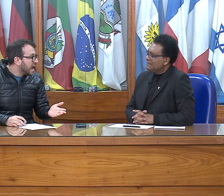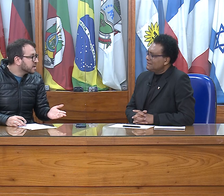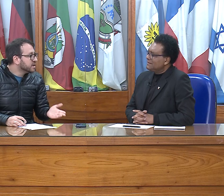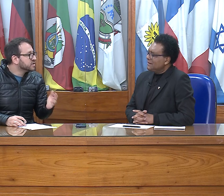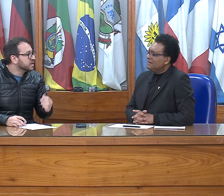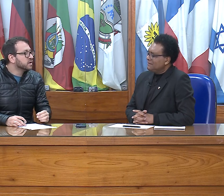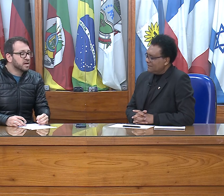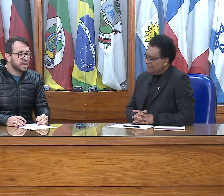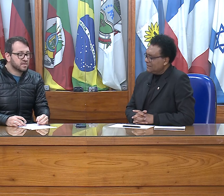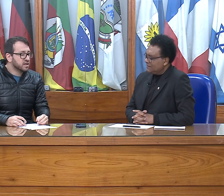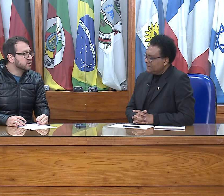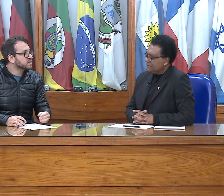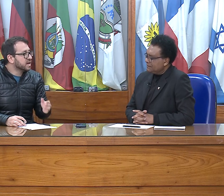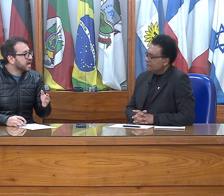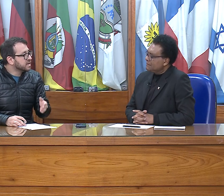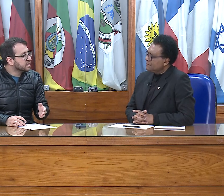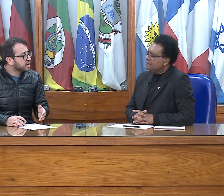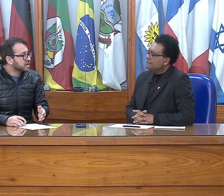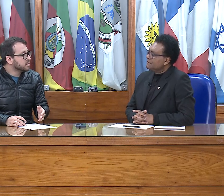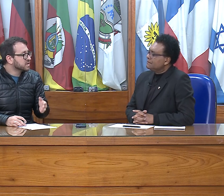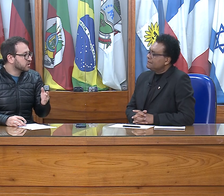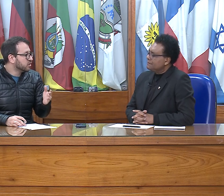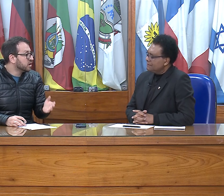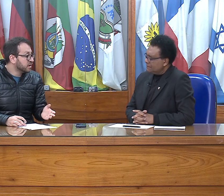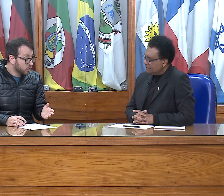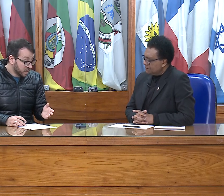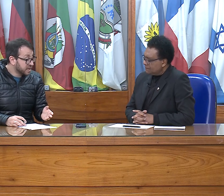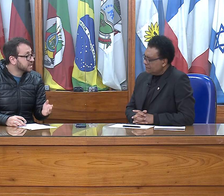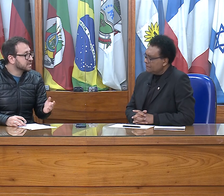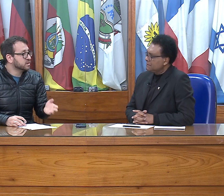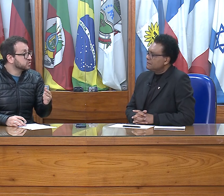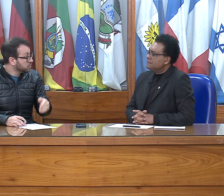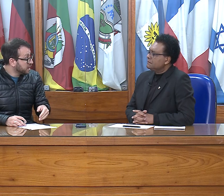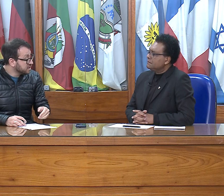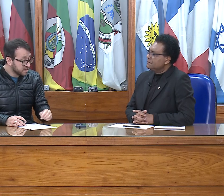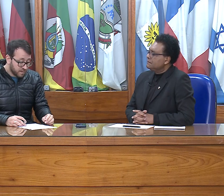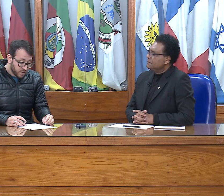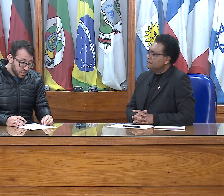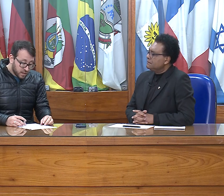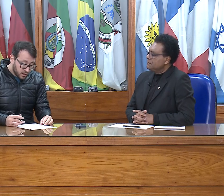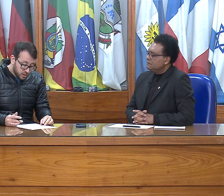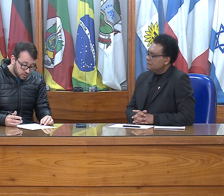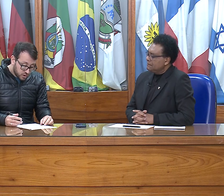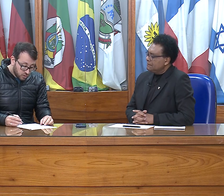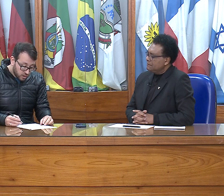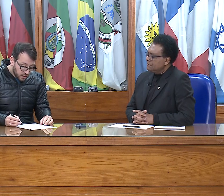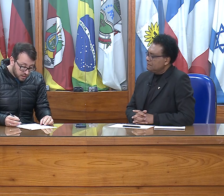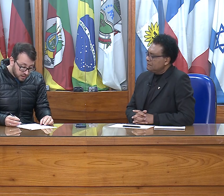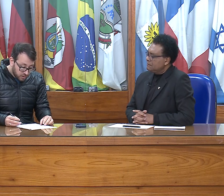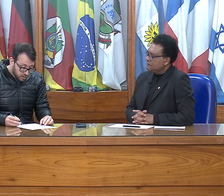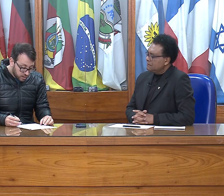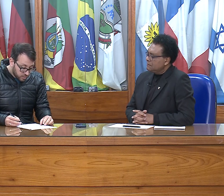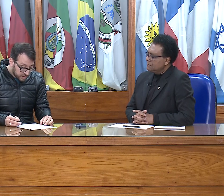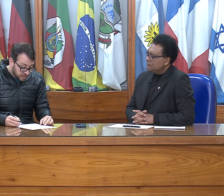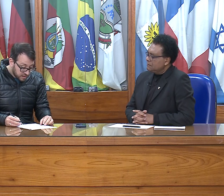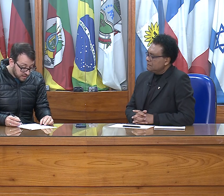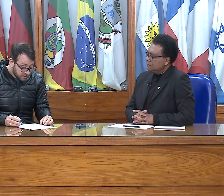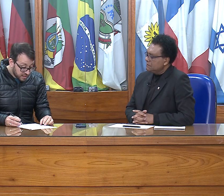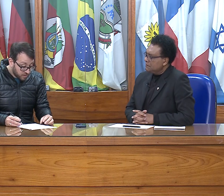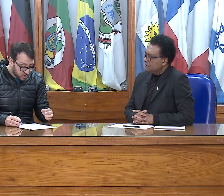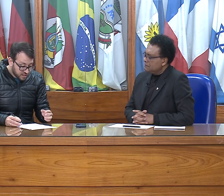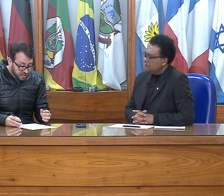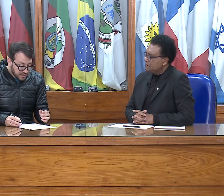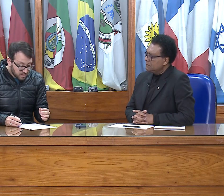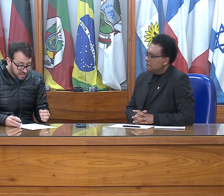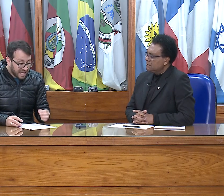o único titular né a gente tem também a vereadoras Maria Rita e pastora Lorena que são suplentes e o senhor criou a